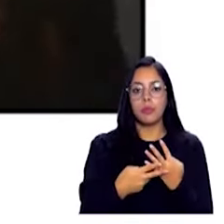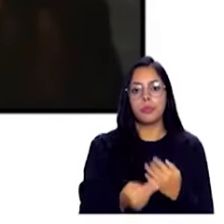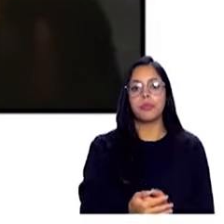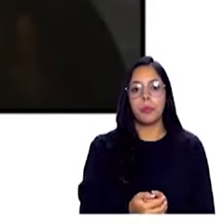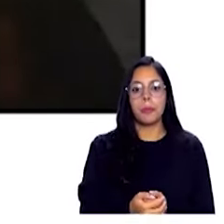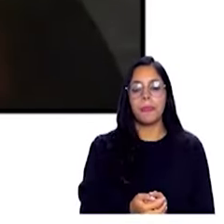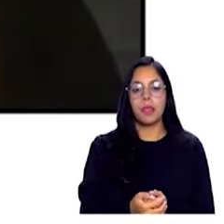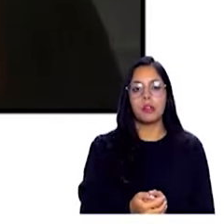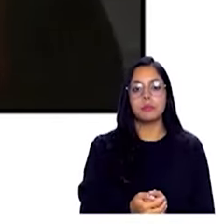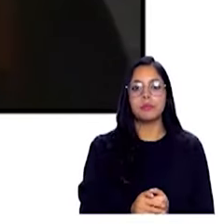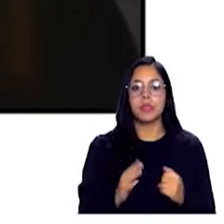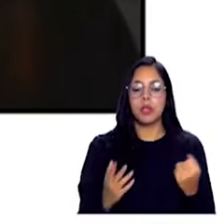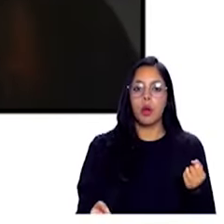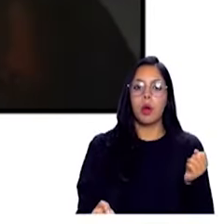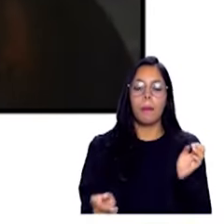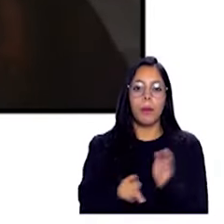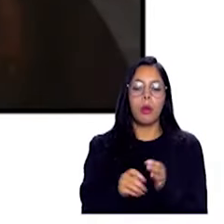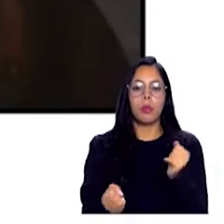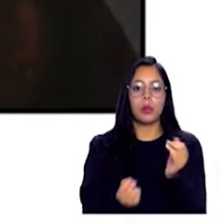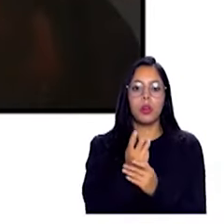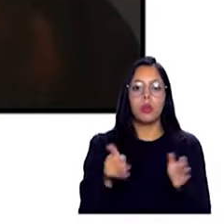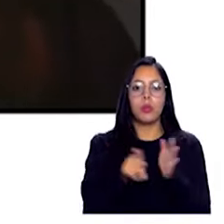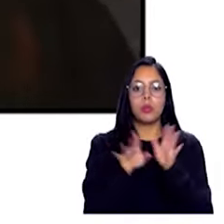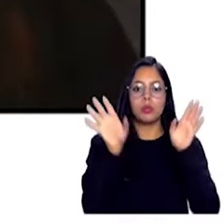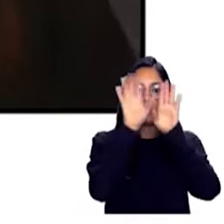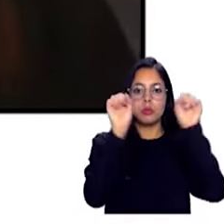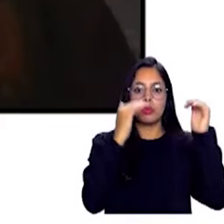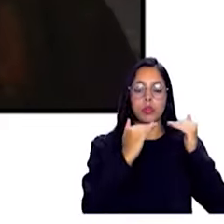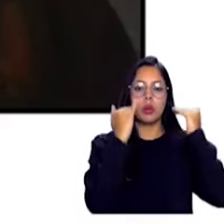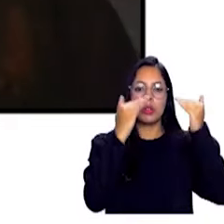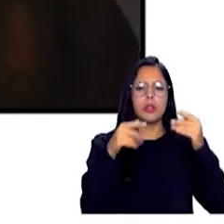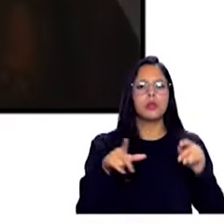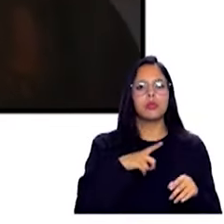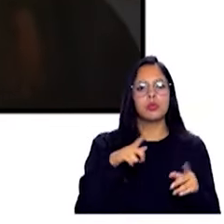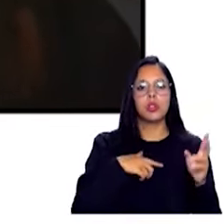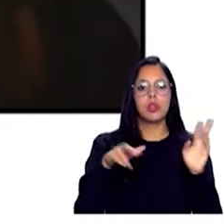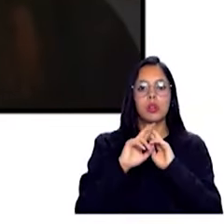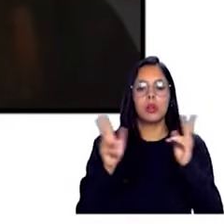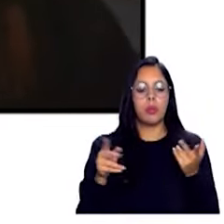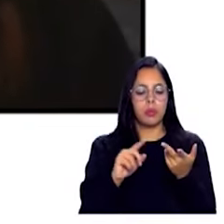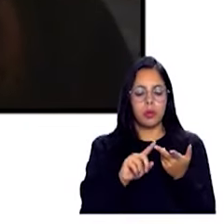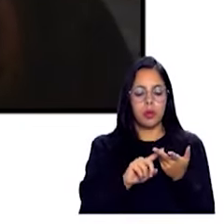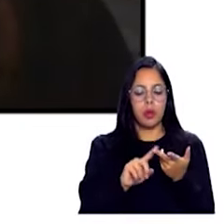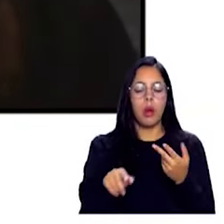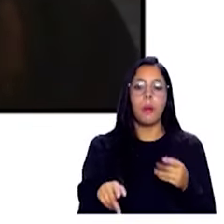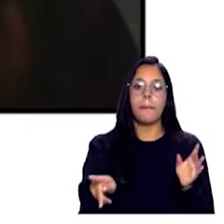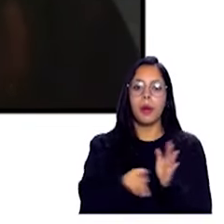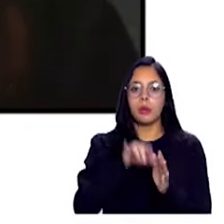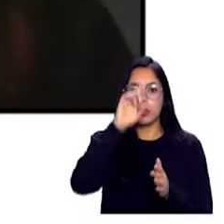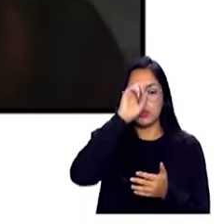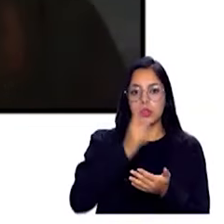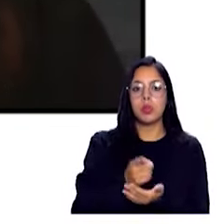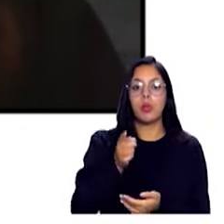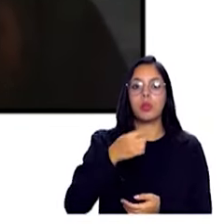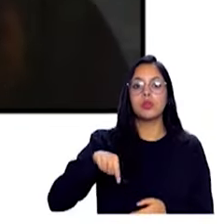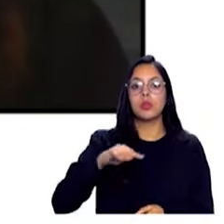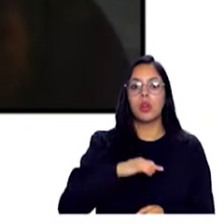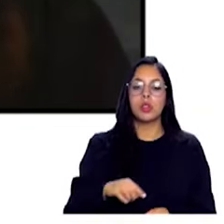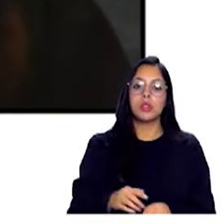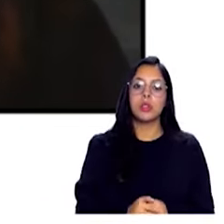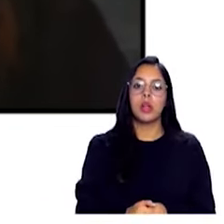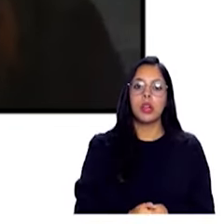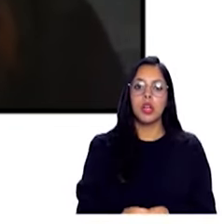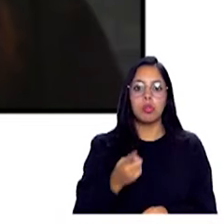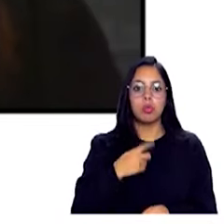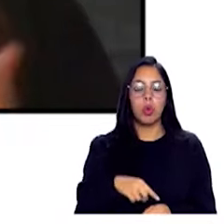decisão criativa de um Tribunal Superior vejam Que diferença existe entre as nossas decisões as decisões que nós consideramos